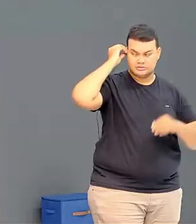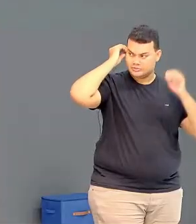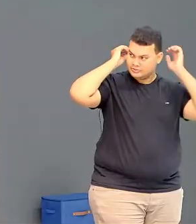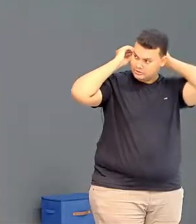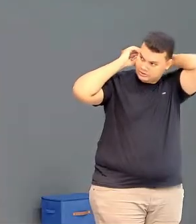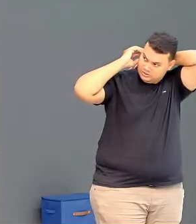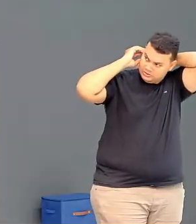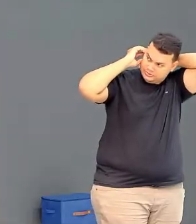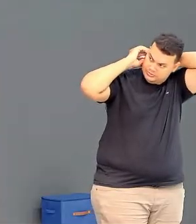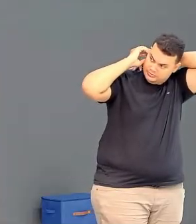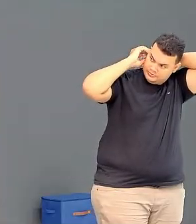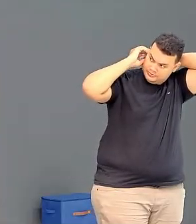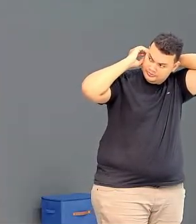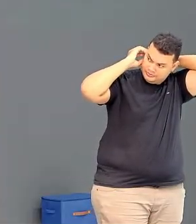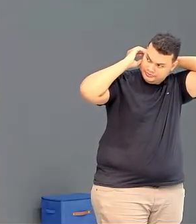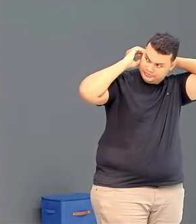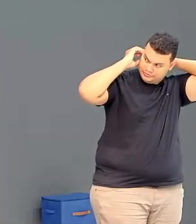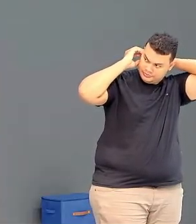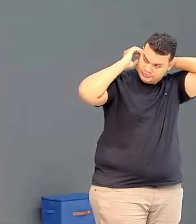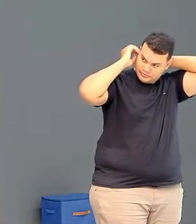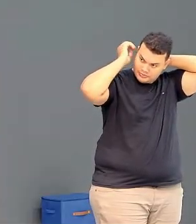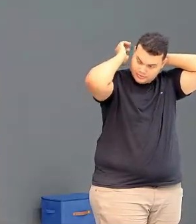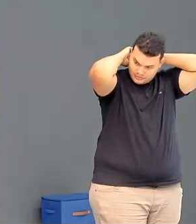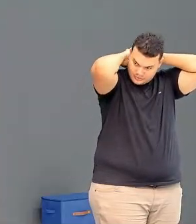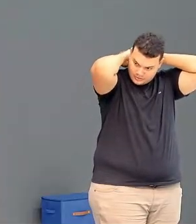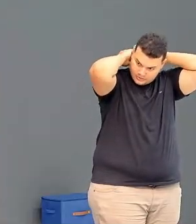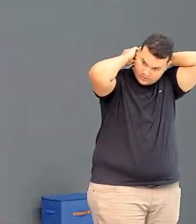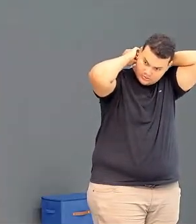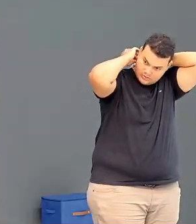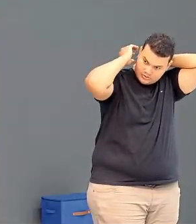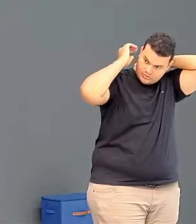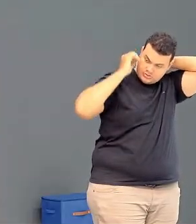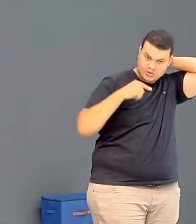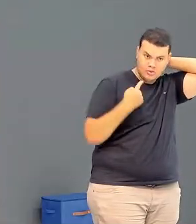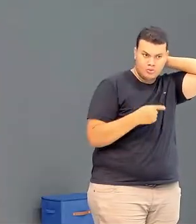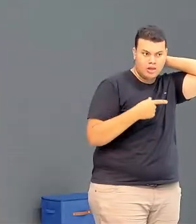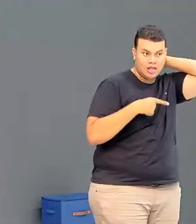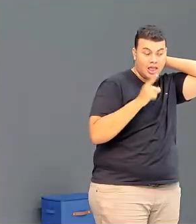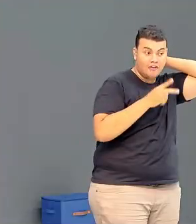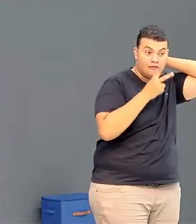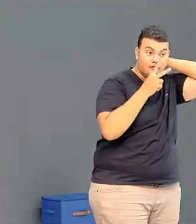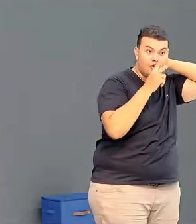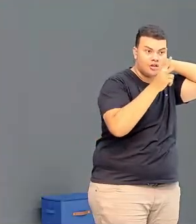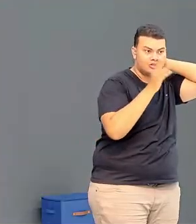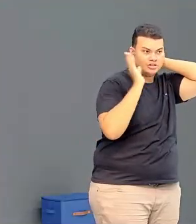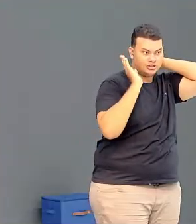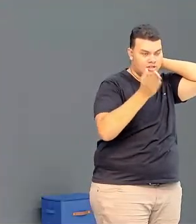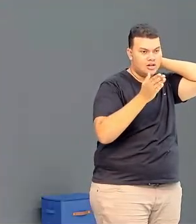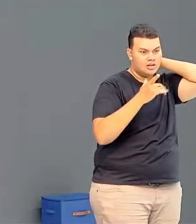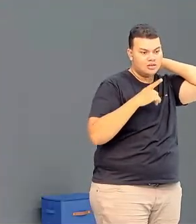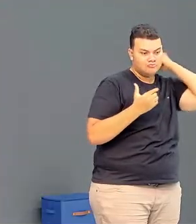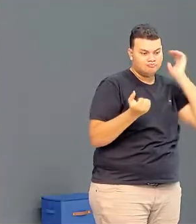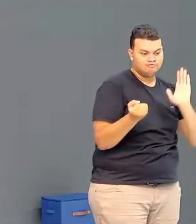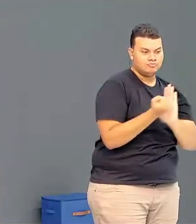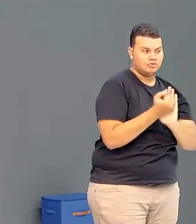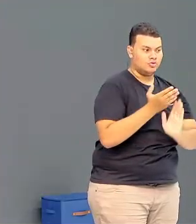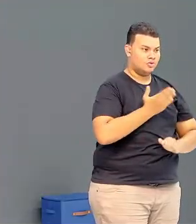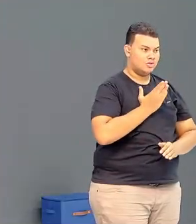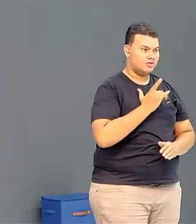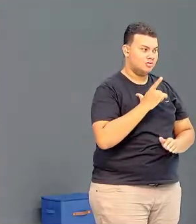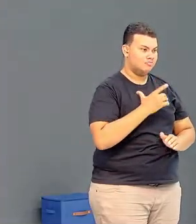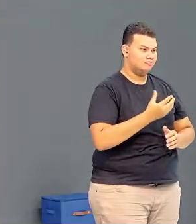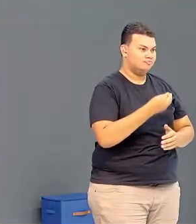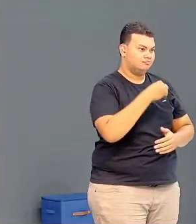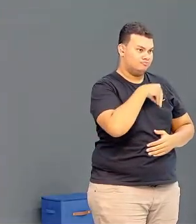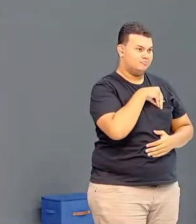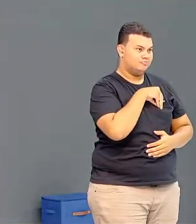e não consegue se libertar dessa fortaleza, porque um argumento muito forte foi pregado no teu coração, nos teus sentimentos lá